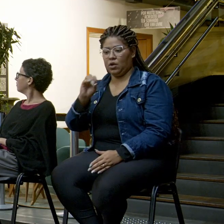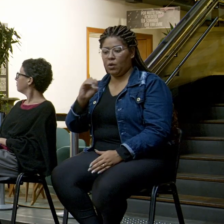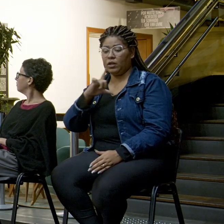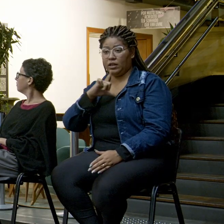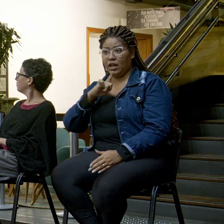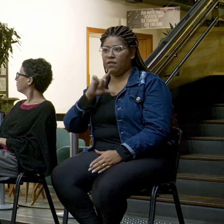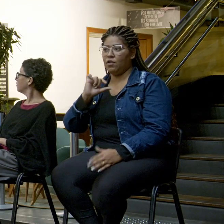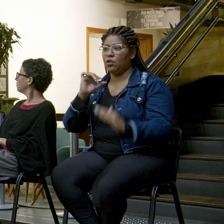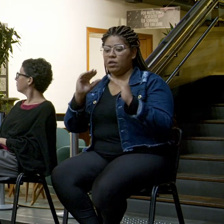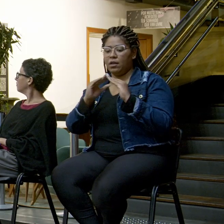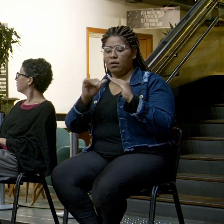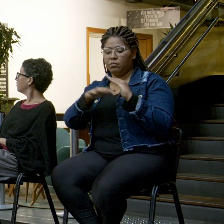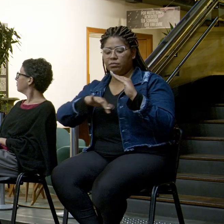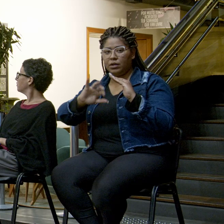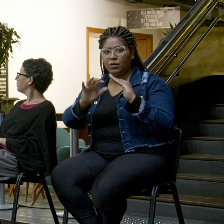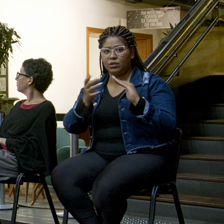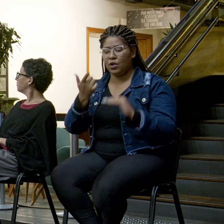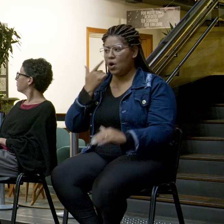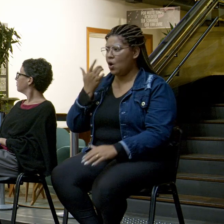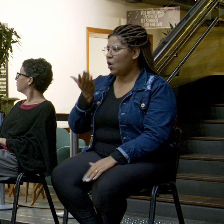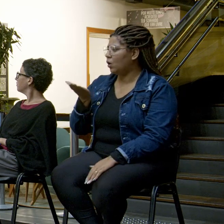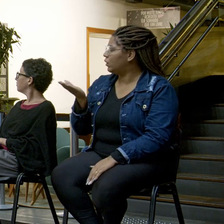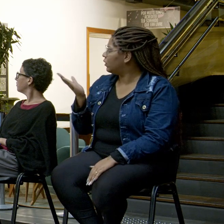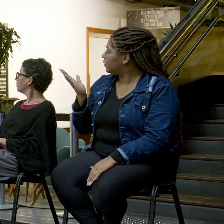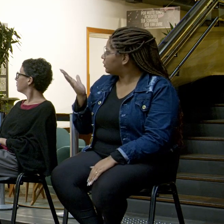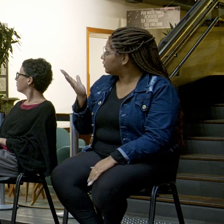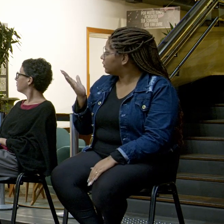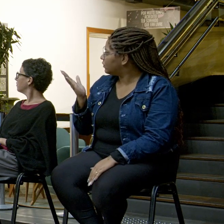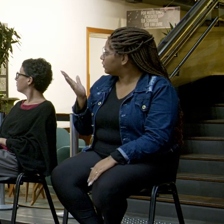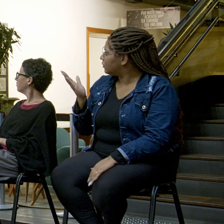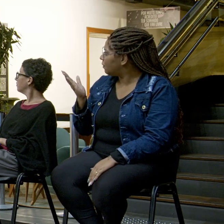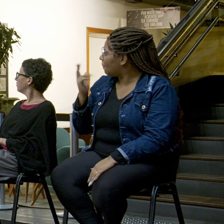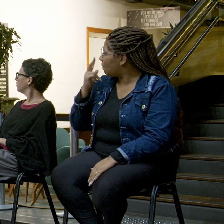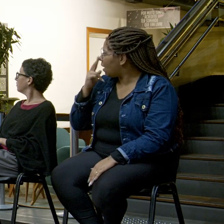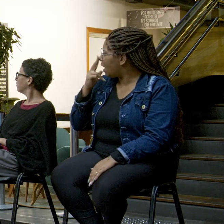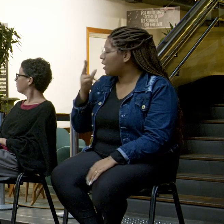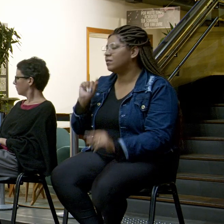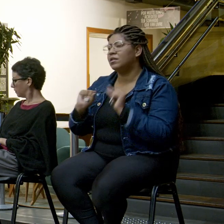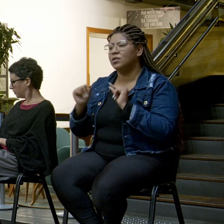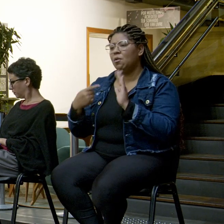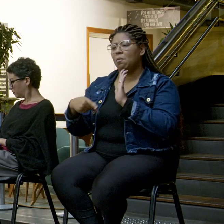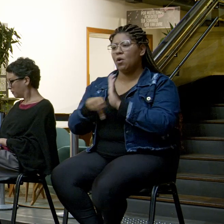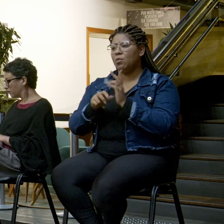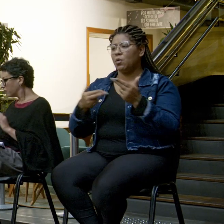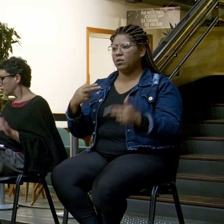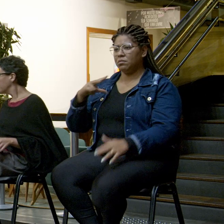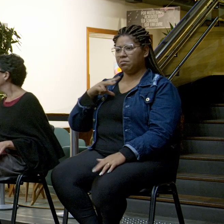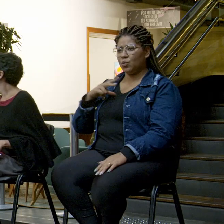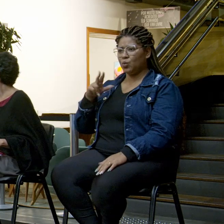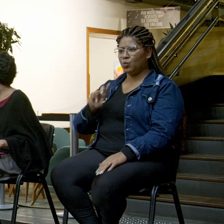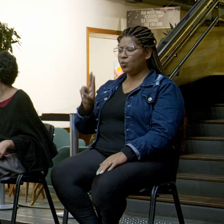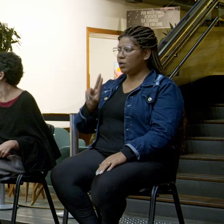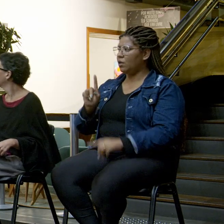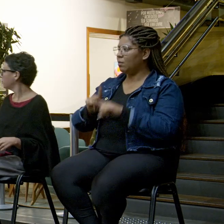Então tem quase a sensação de dar personalidade para esse material, né? Assim,